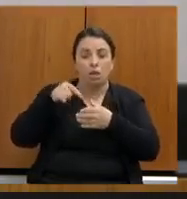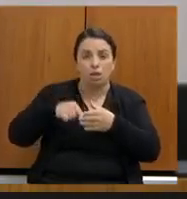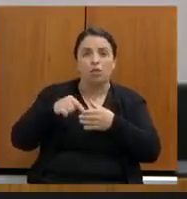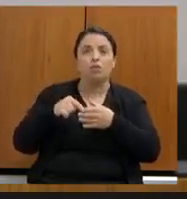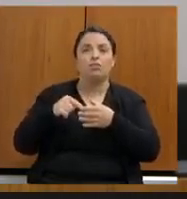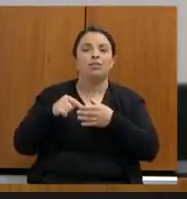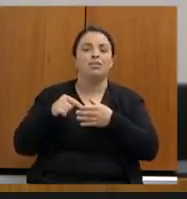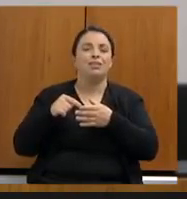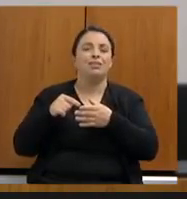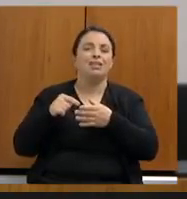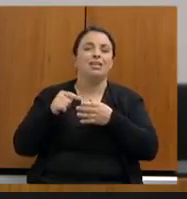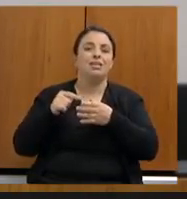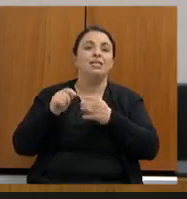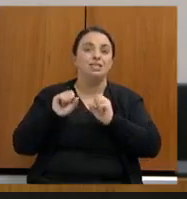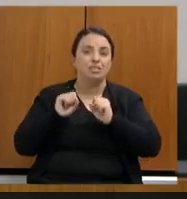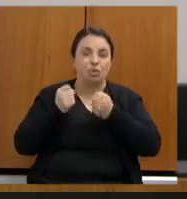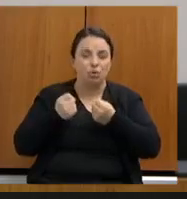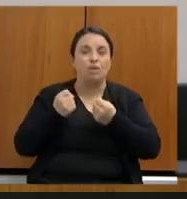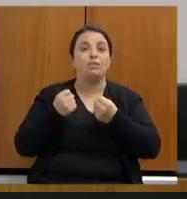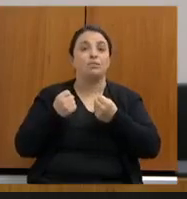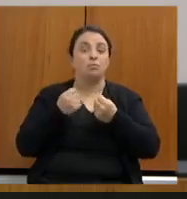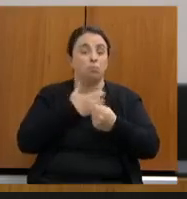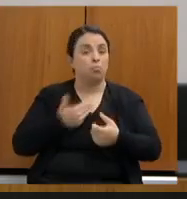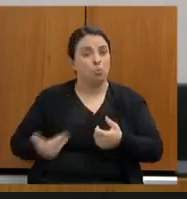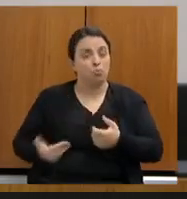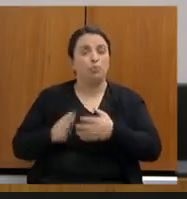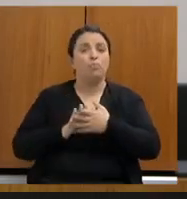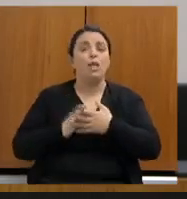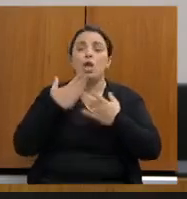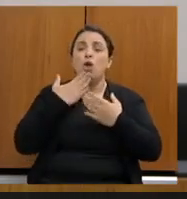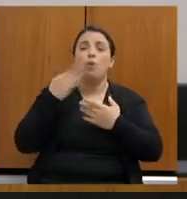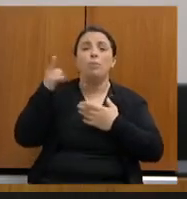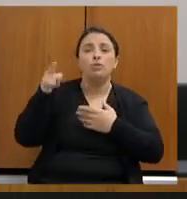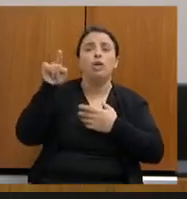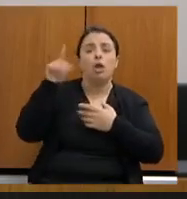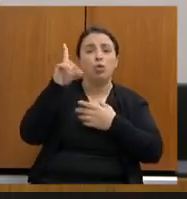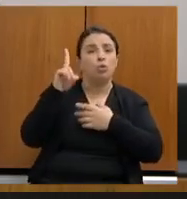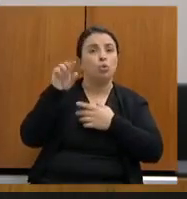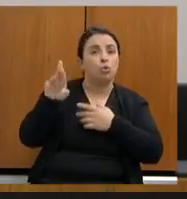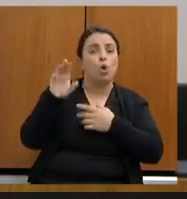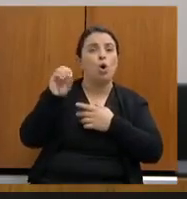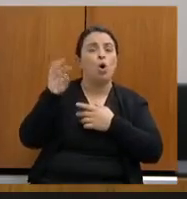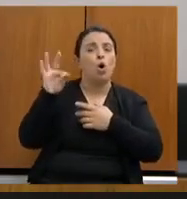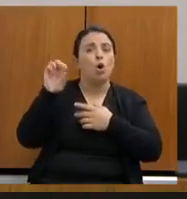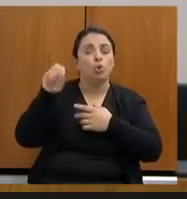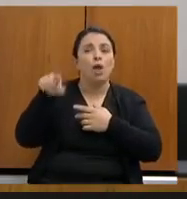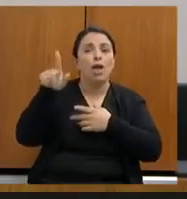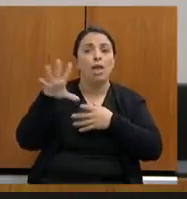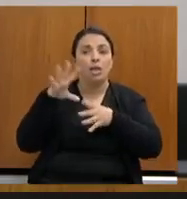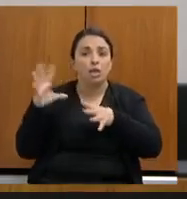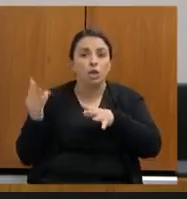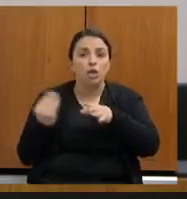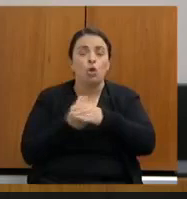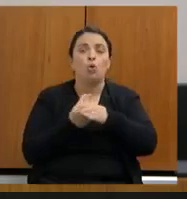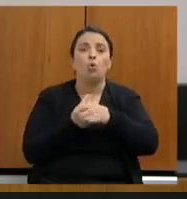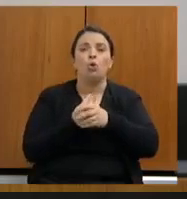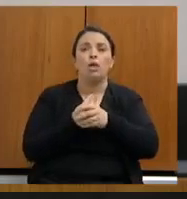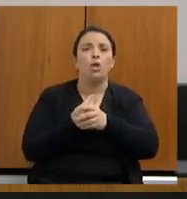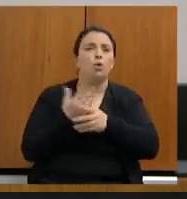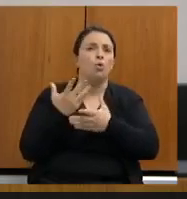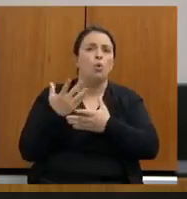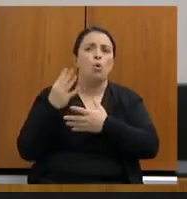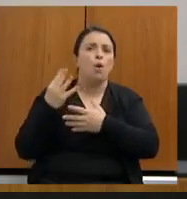fiz um apelo ao doutor Otto Levi e ele incluiu os quatro mil servidores ativos naquela última